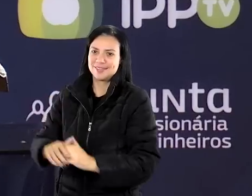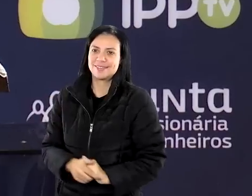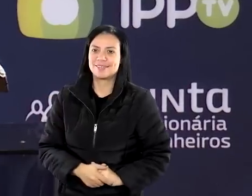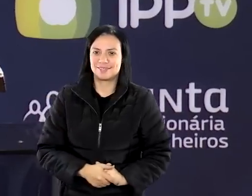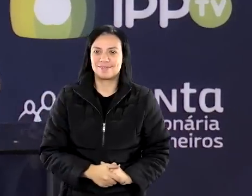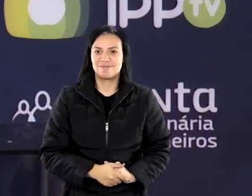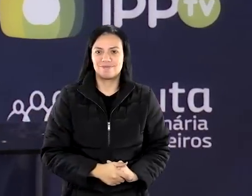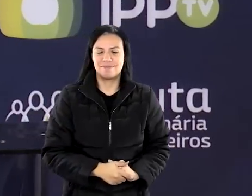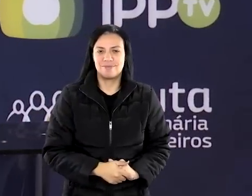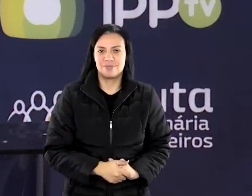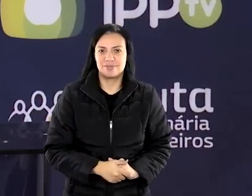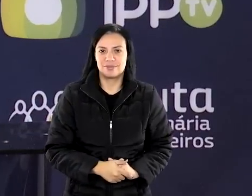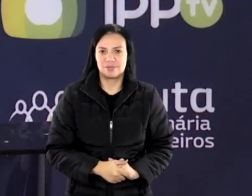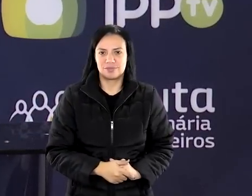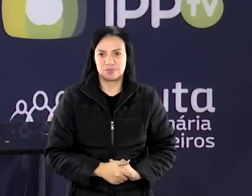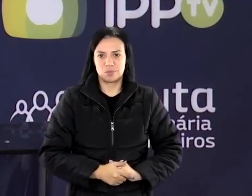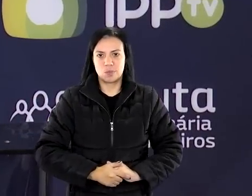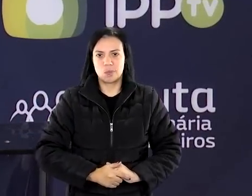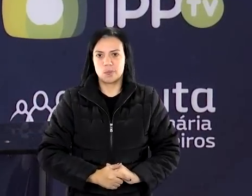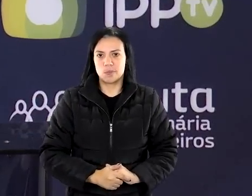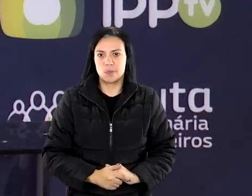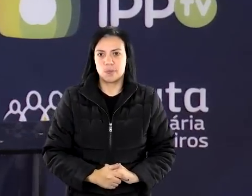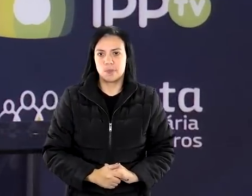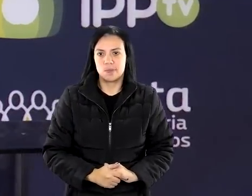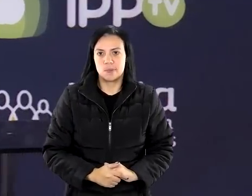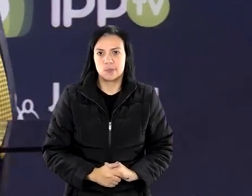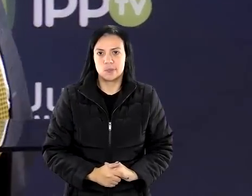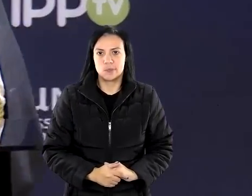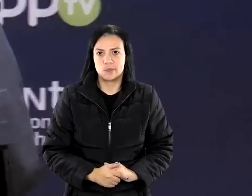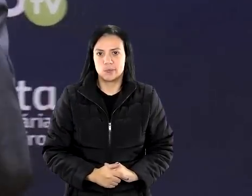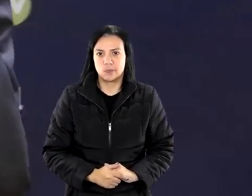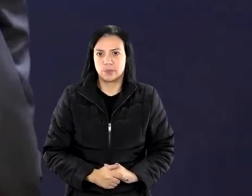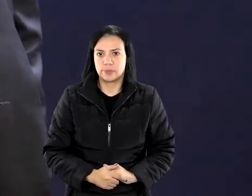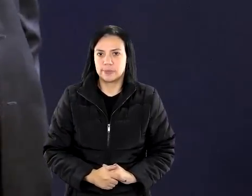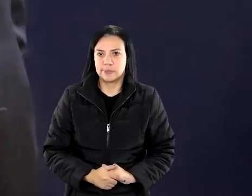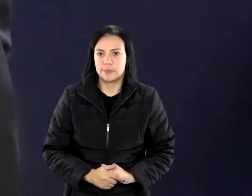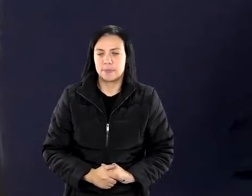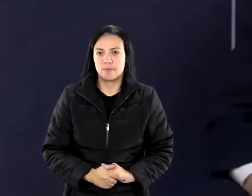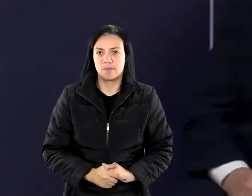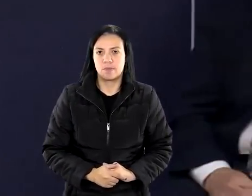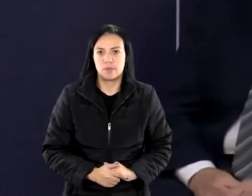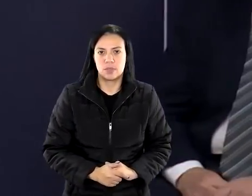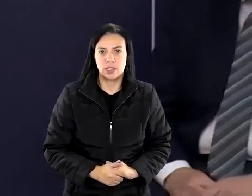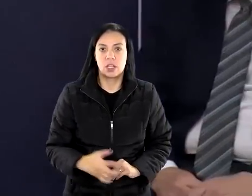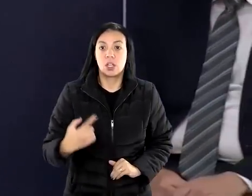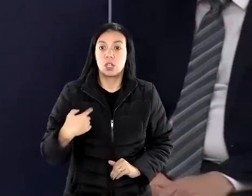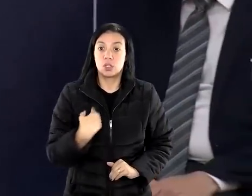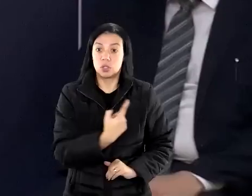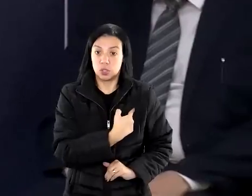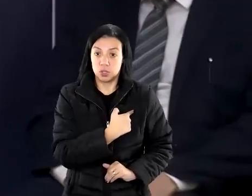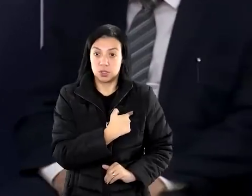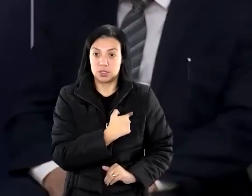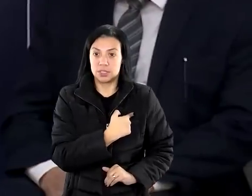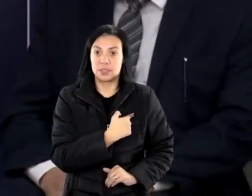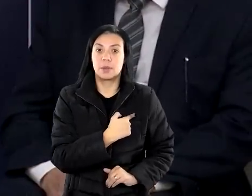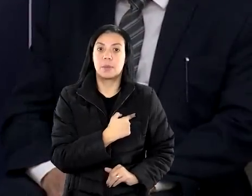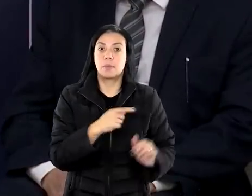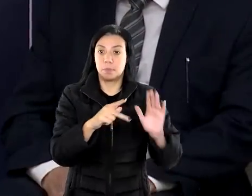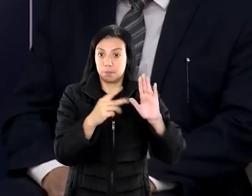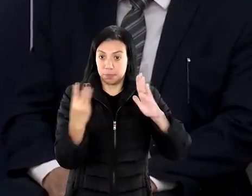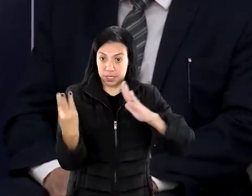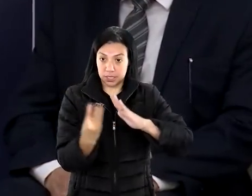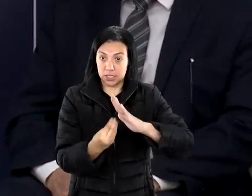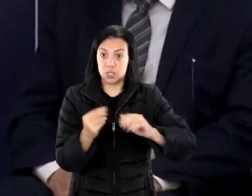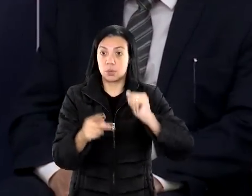aquele projeto que a gente está apoiando, nós estamos presentes em 349 presídios. Lá no estado do